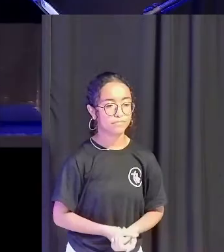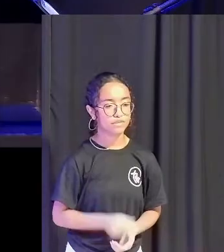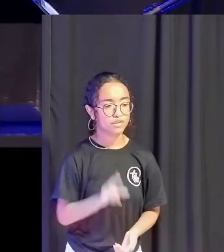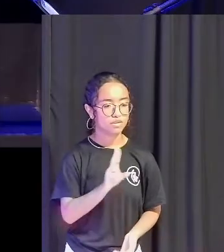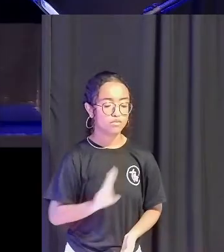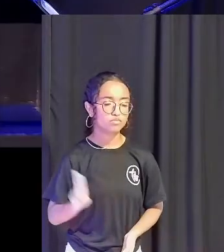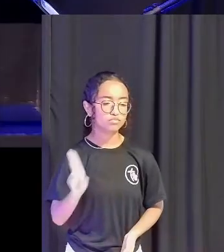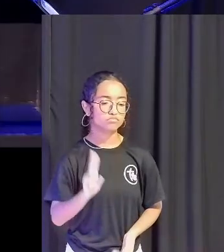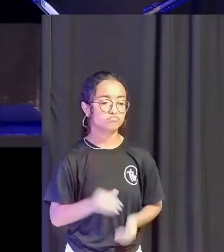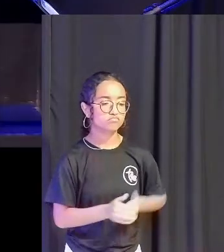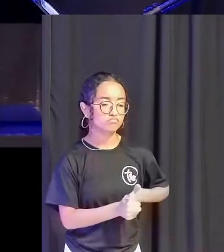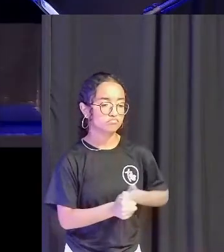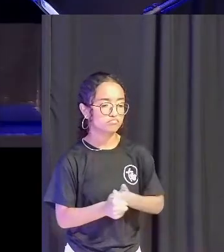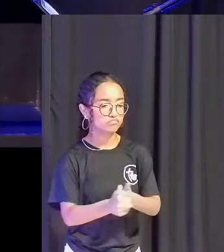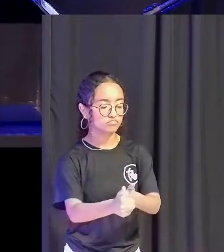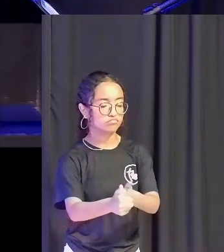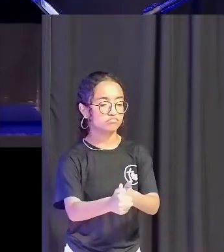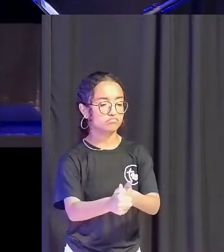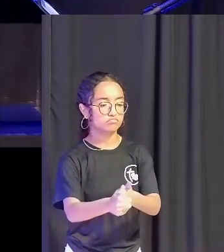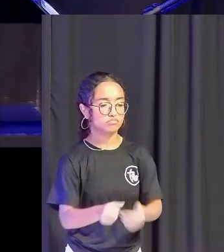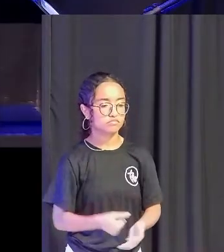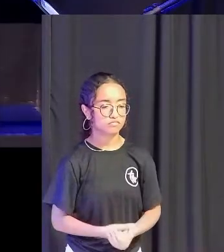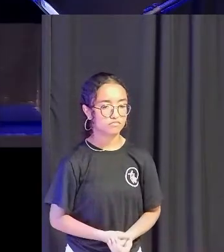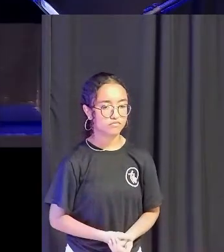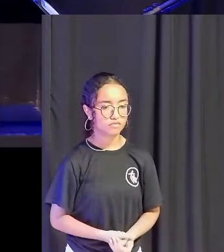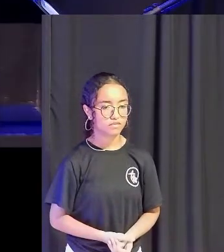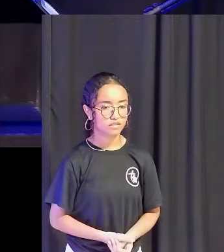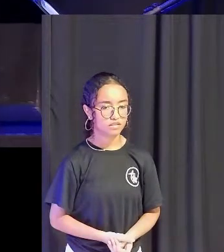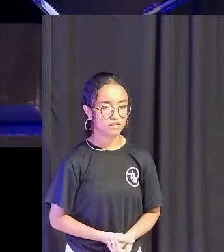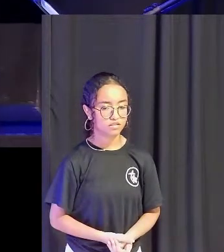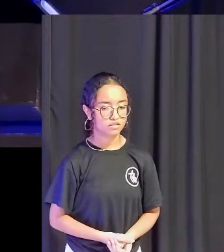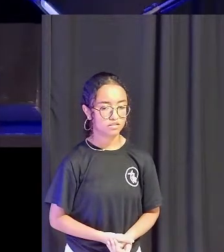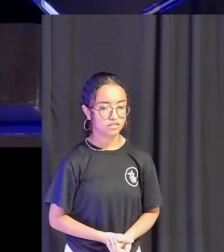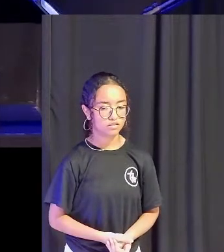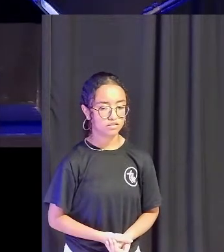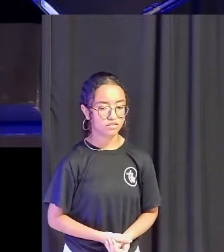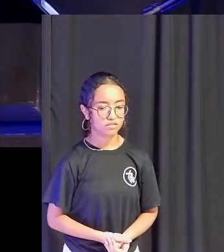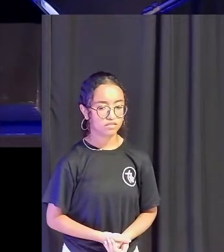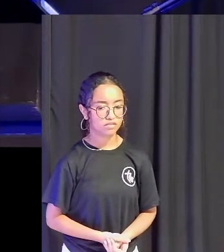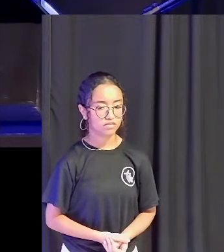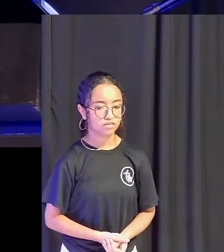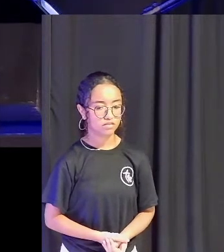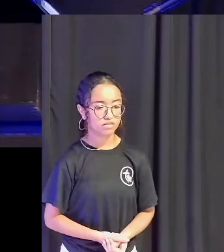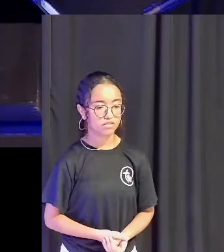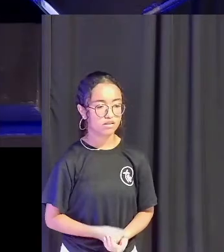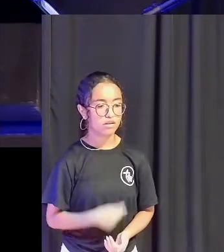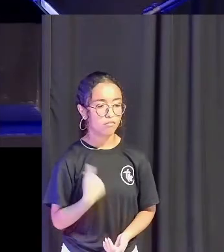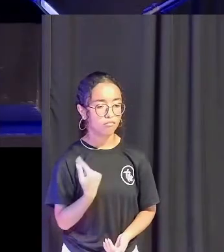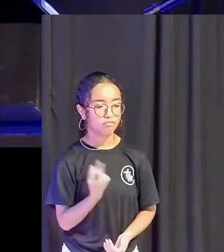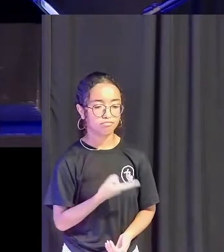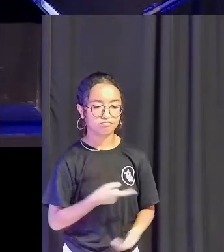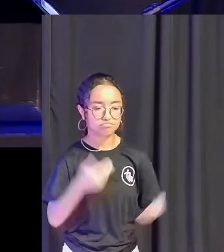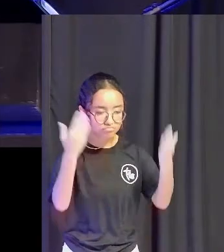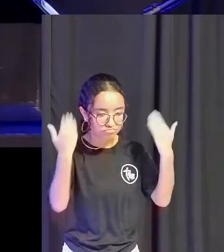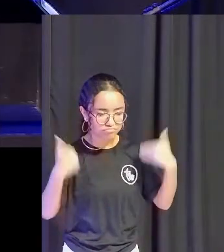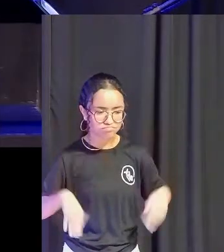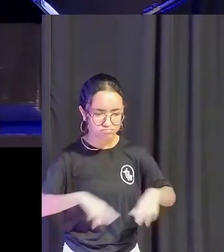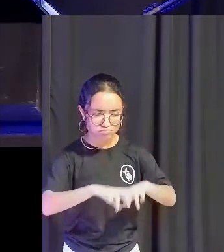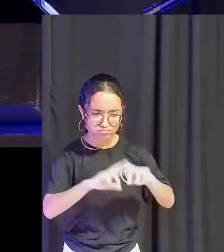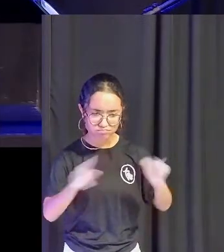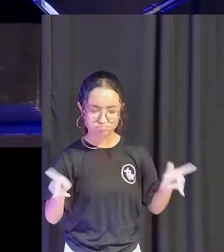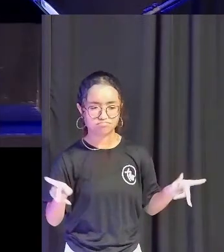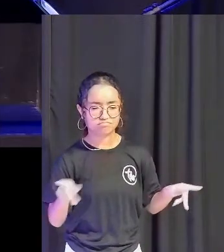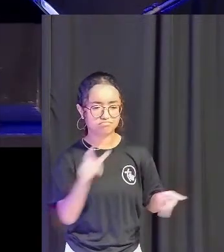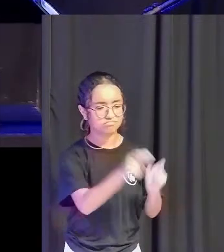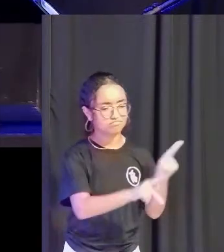para estar sempre nos Teus caminhos, Senhor Pai. Que nós não sejamos como o povo de Israel que se afastou de Ti, Senhor